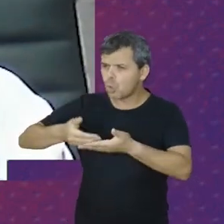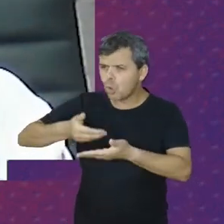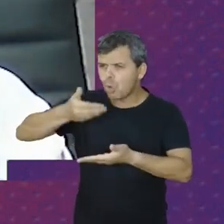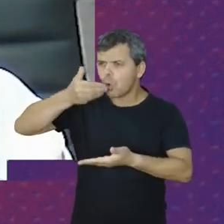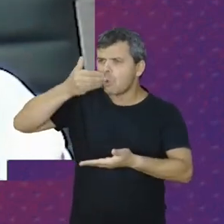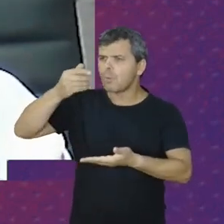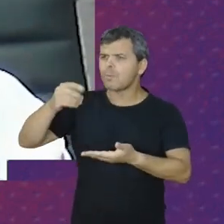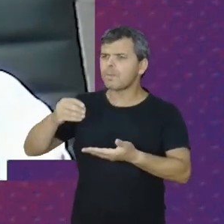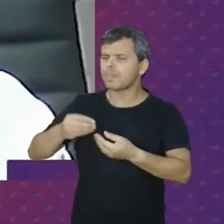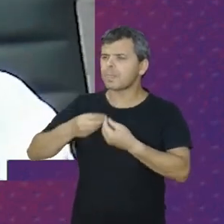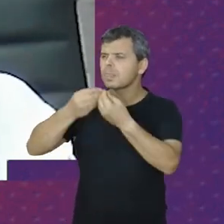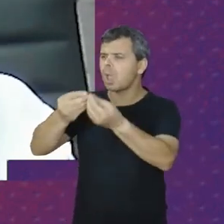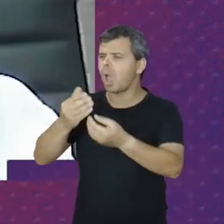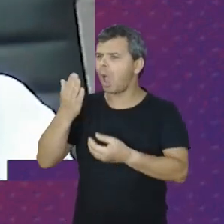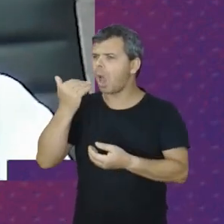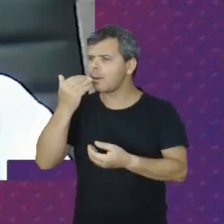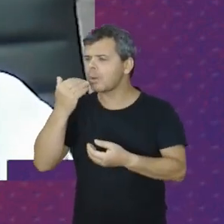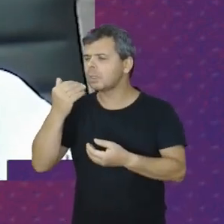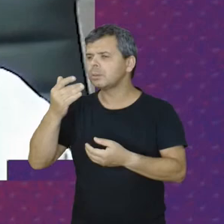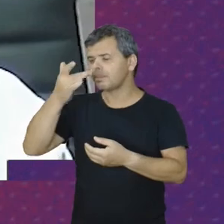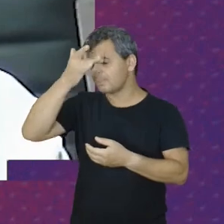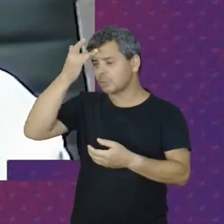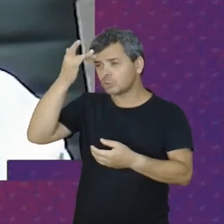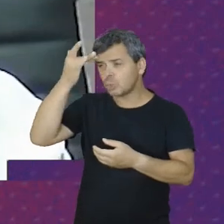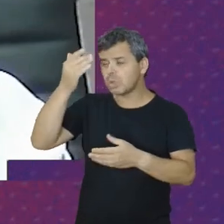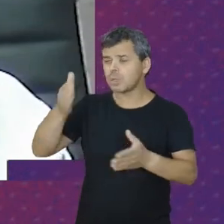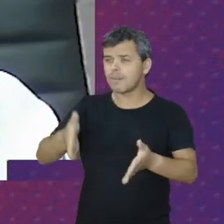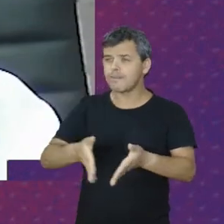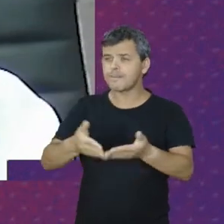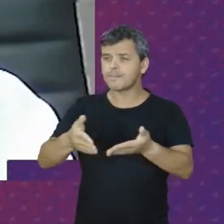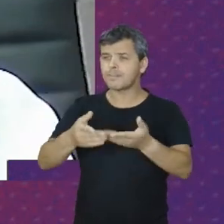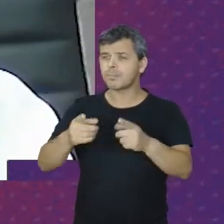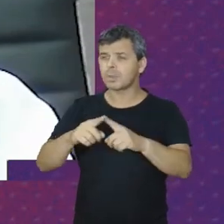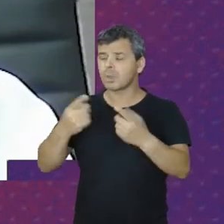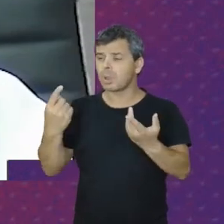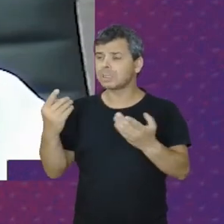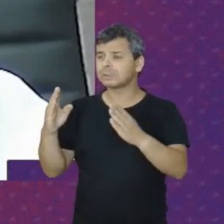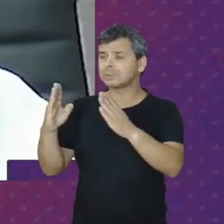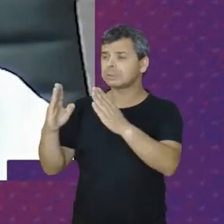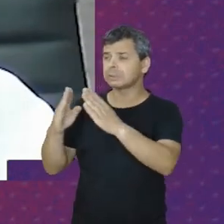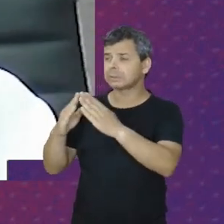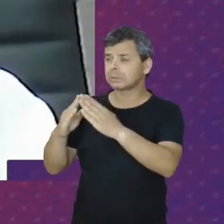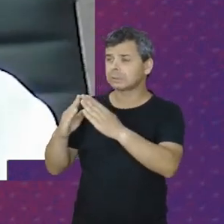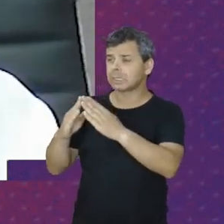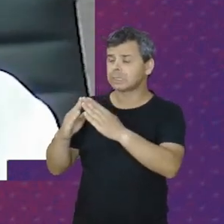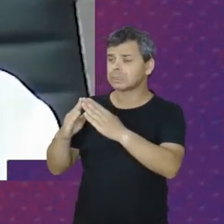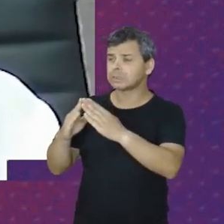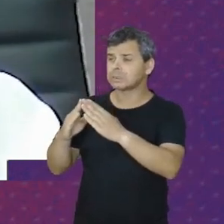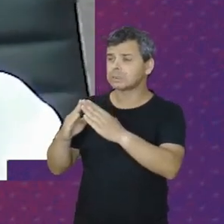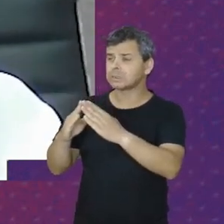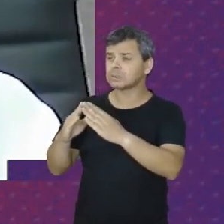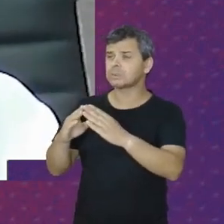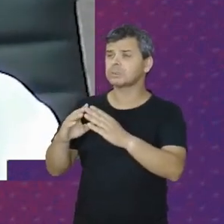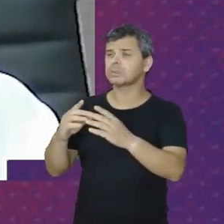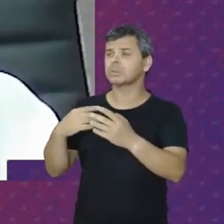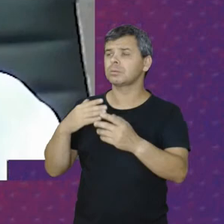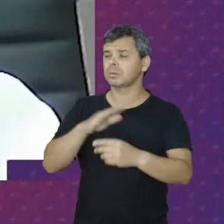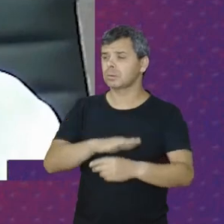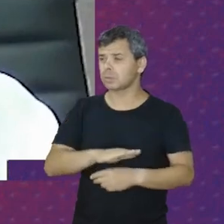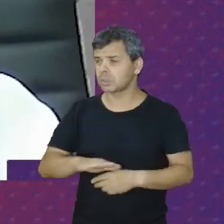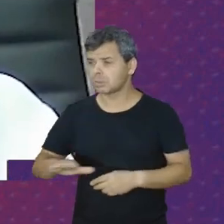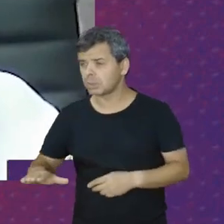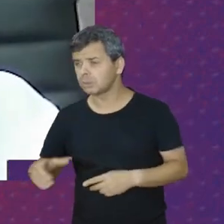fazem entrega de alimentos para as comunidades carentes e para os abrigos, né? As casas de